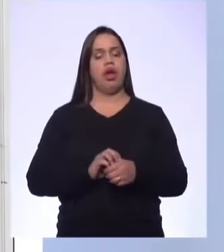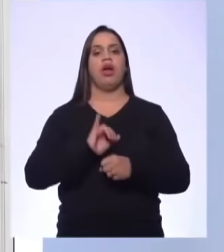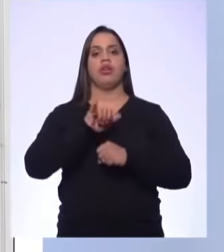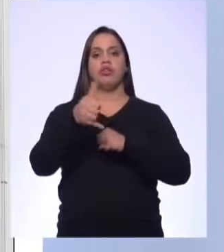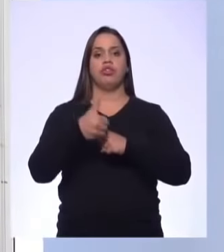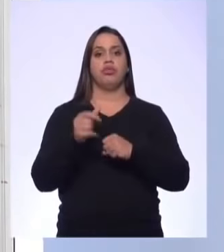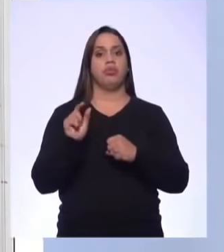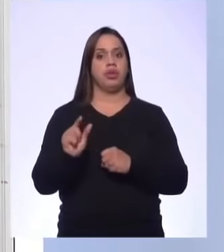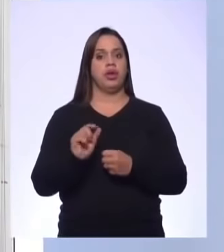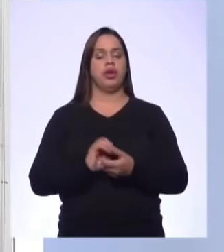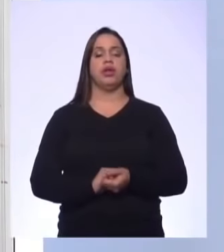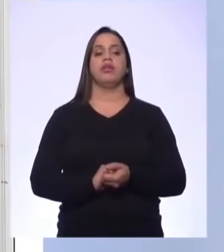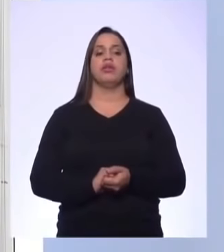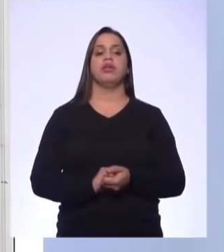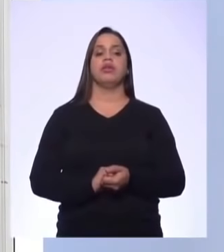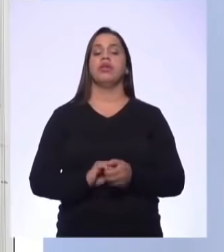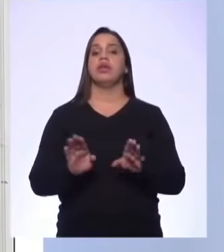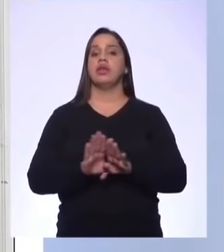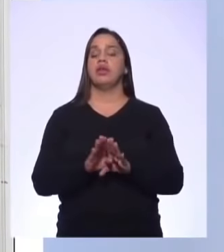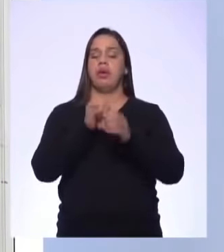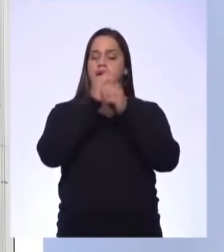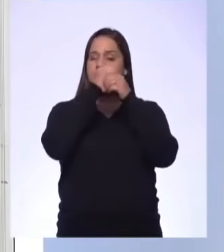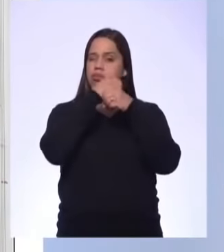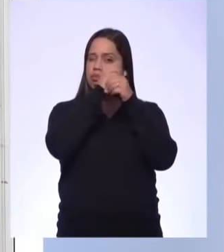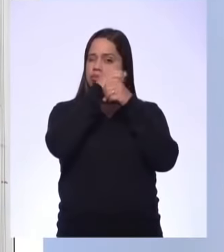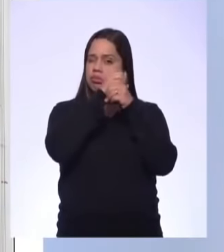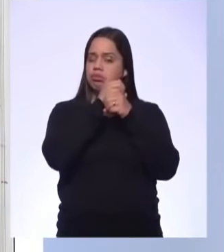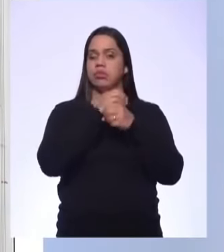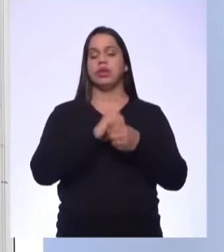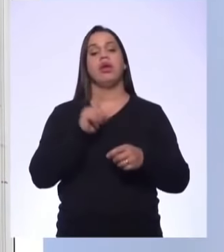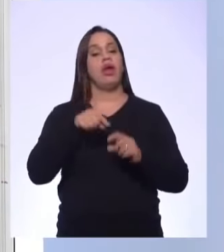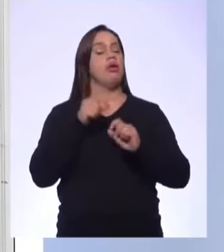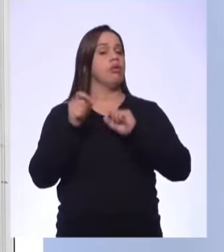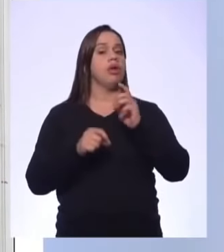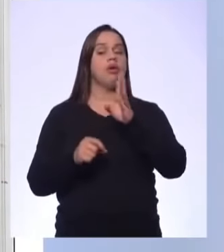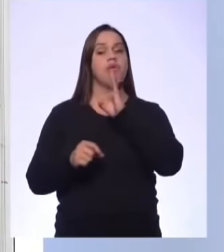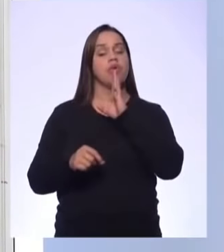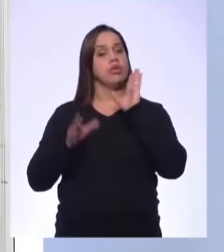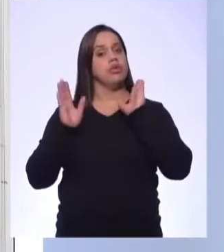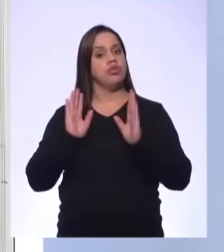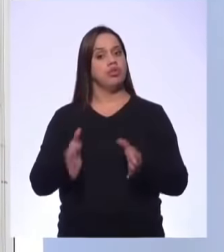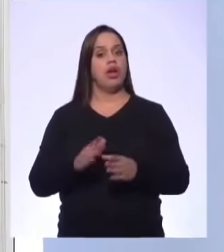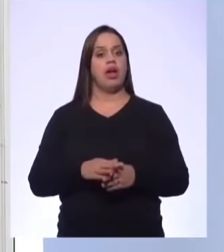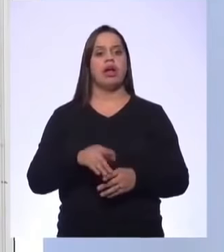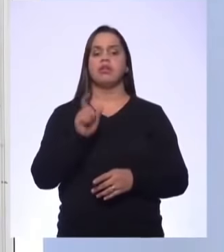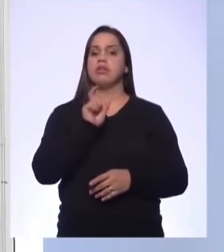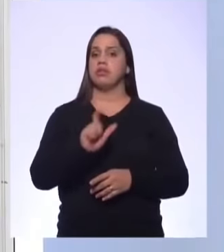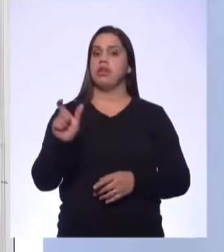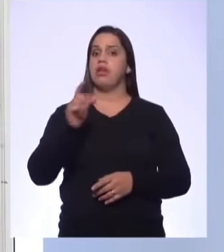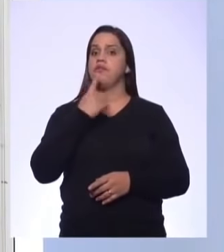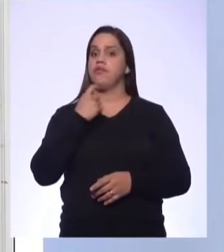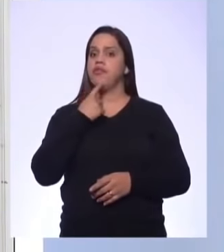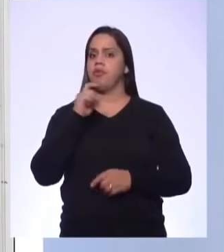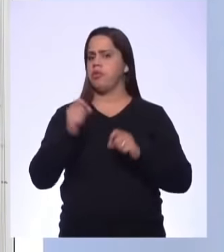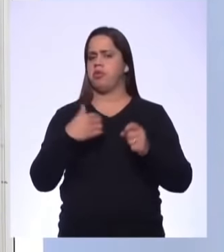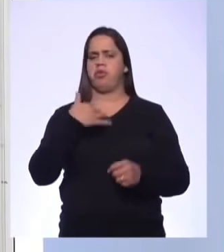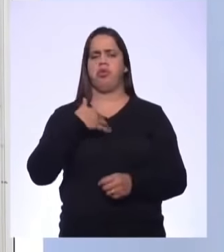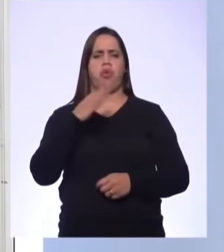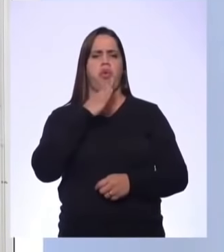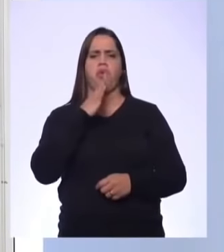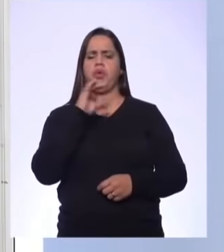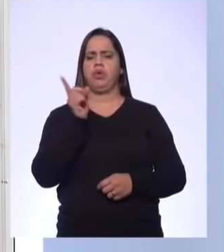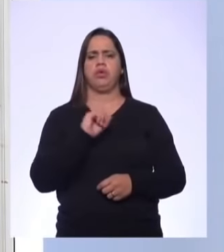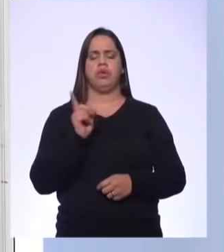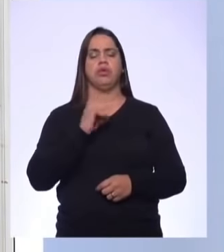pequeno. E microscope, microscópio. Então, é uma parte conhecida. Essa parte que está de vermelho, eu não conheço, eu